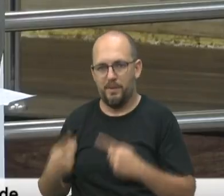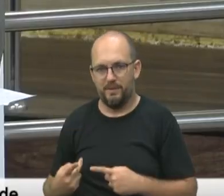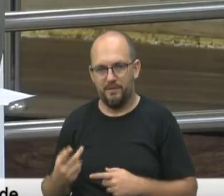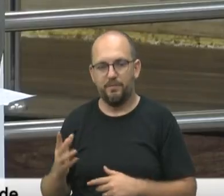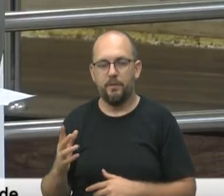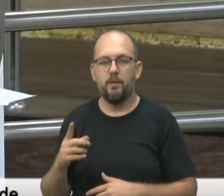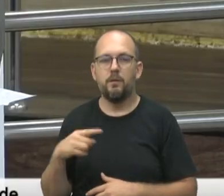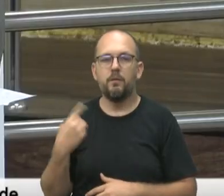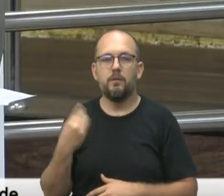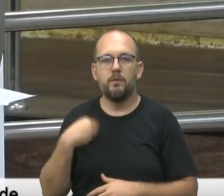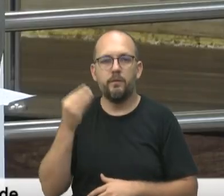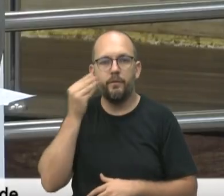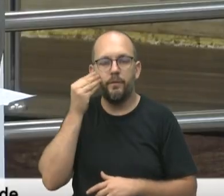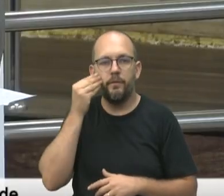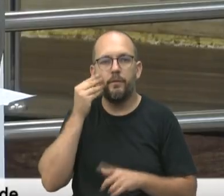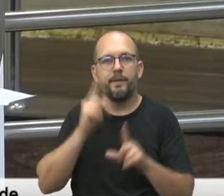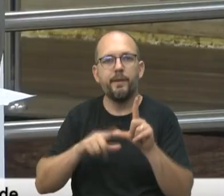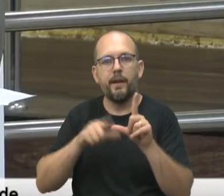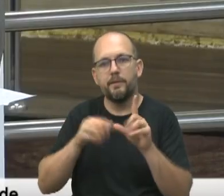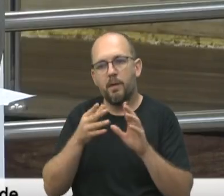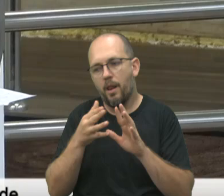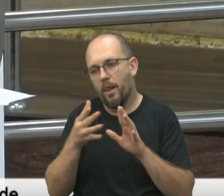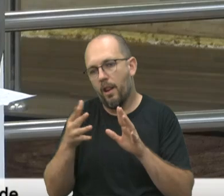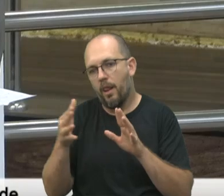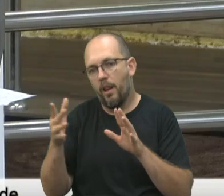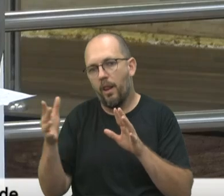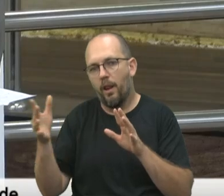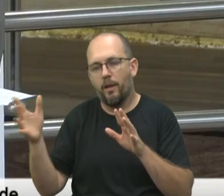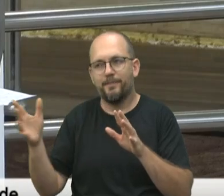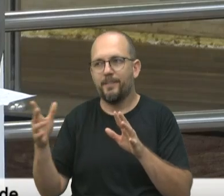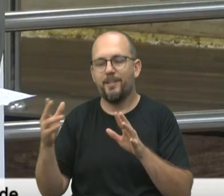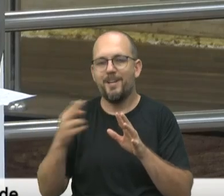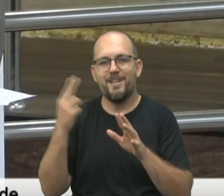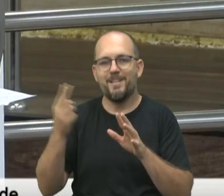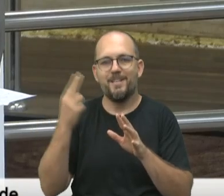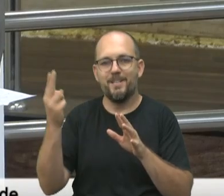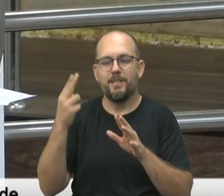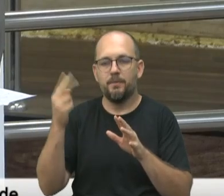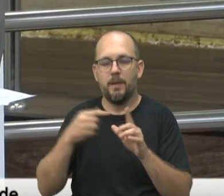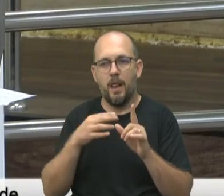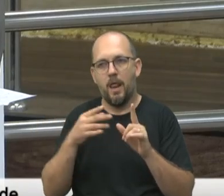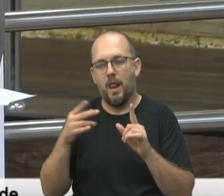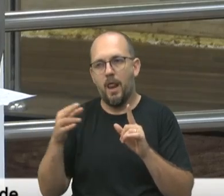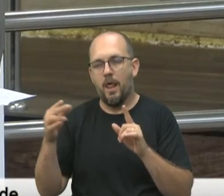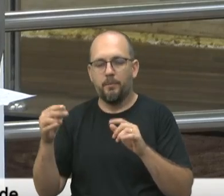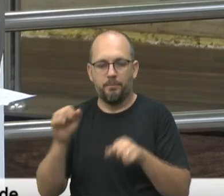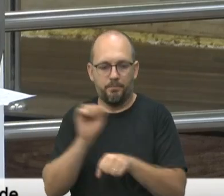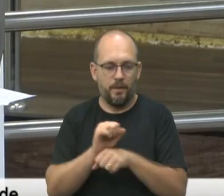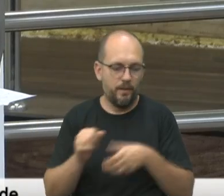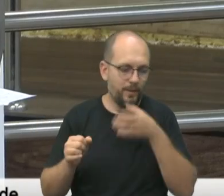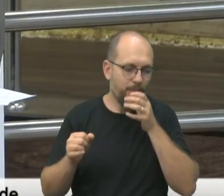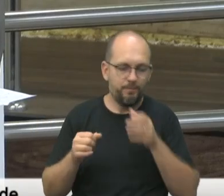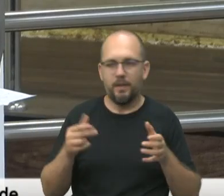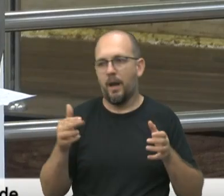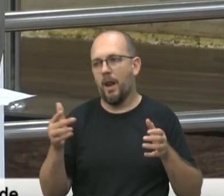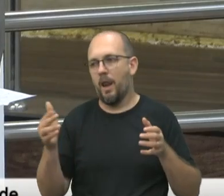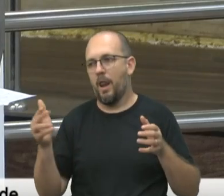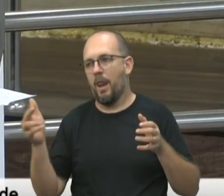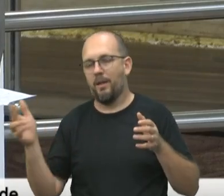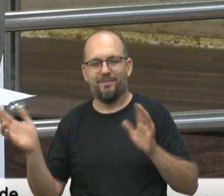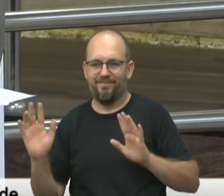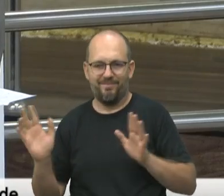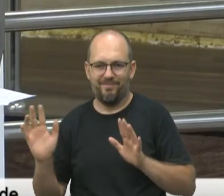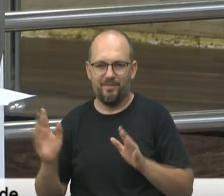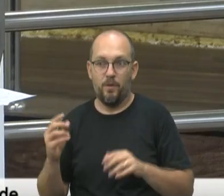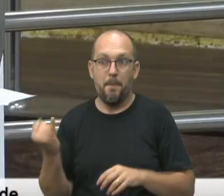tentar esticar a sigla até virar um negócio que ninguém é capaz de repetir sem ter que tomar uma água, não é efetivo, não é a coisa